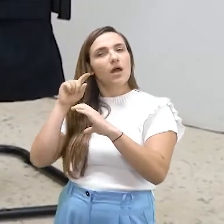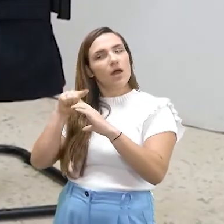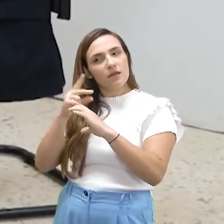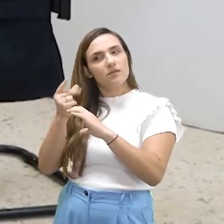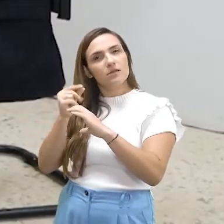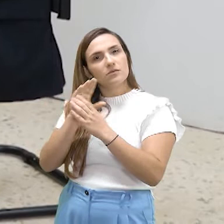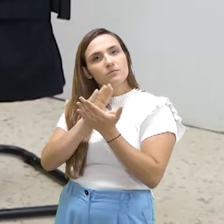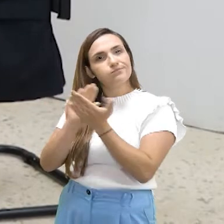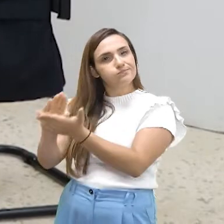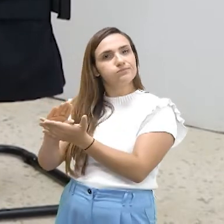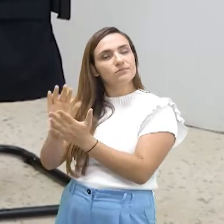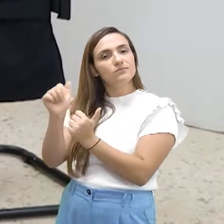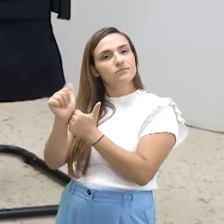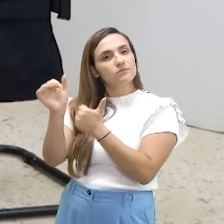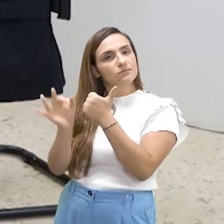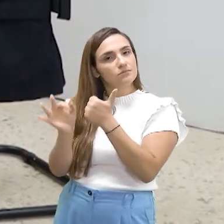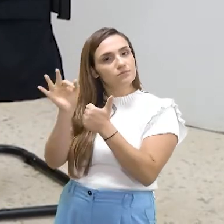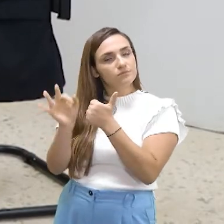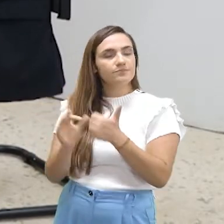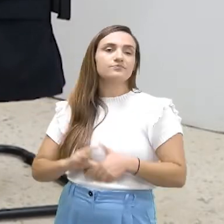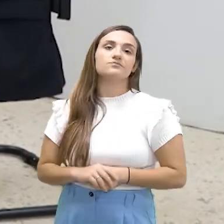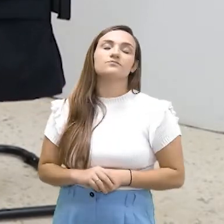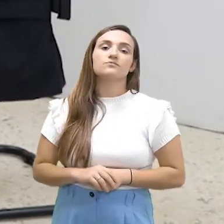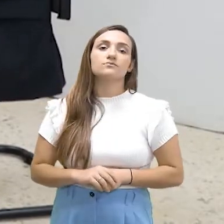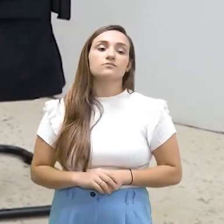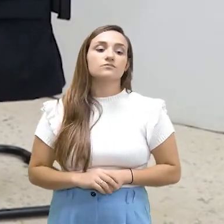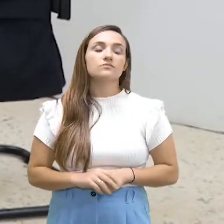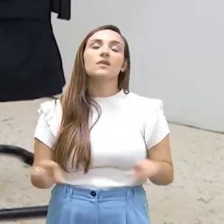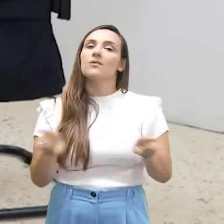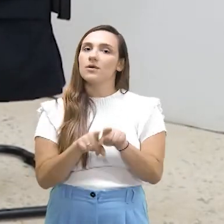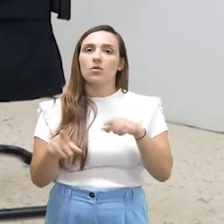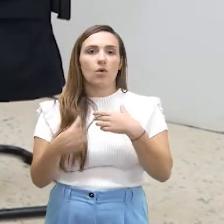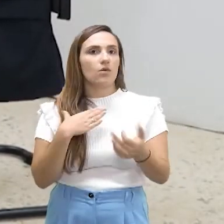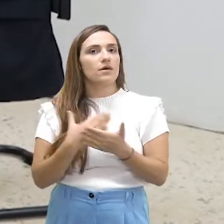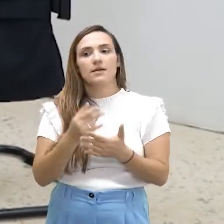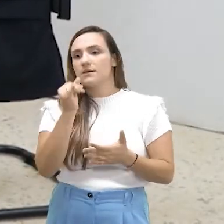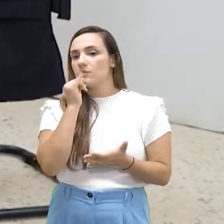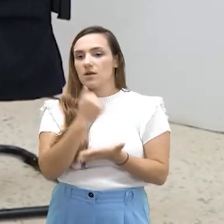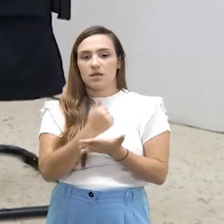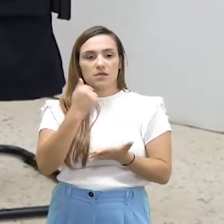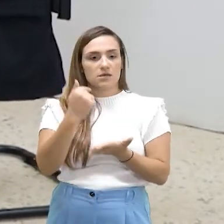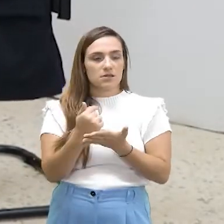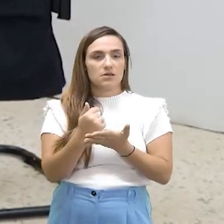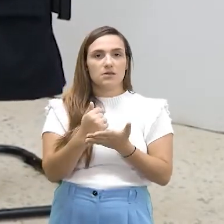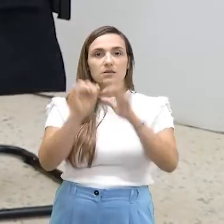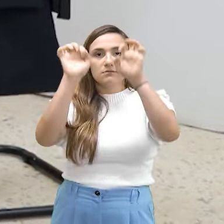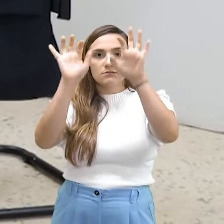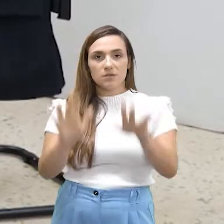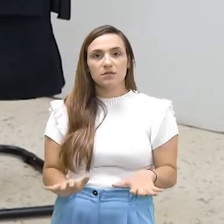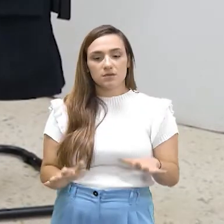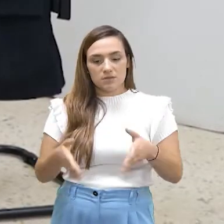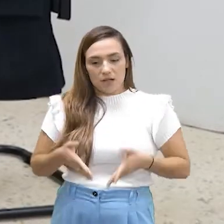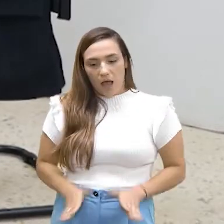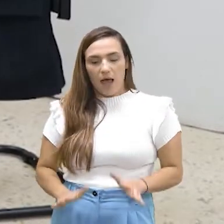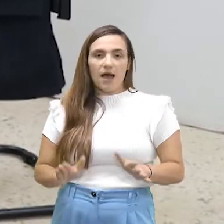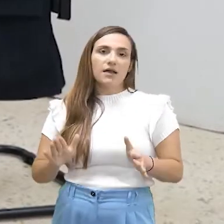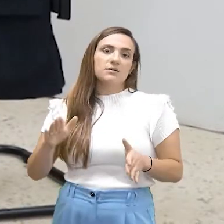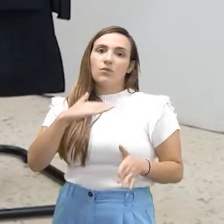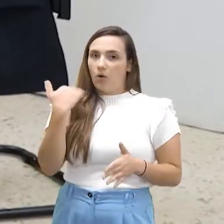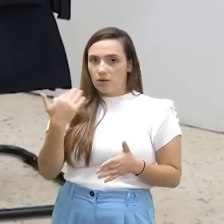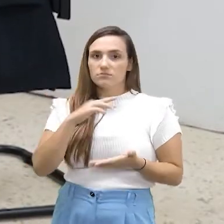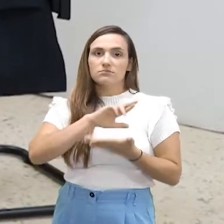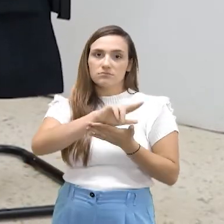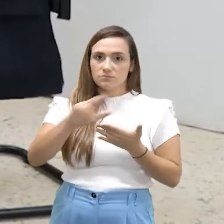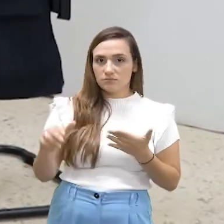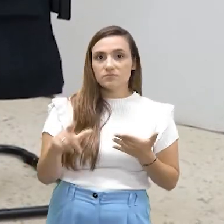serviço de registro de imóveis. Aquele cartório que faz escritura também, ele recebe por lavratura, ele